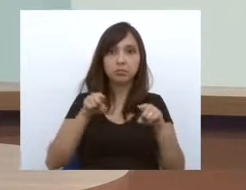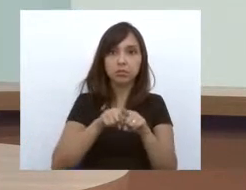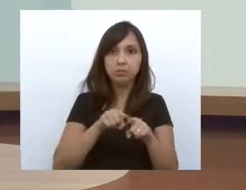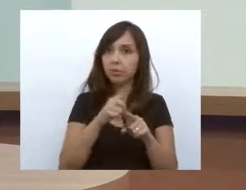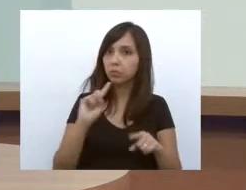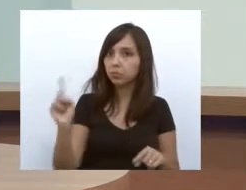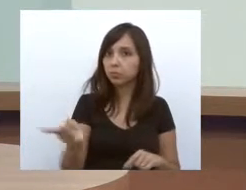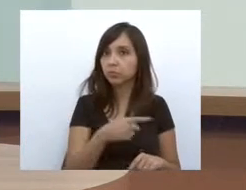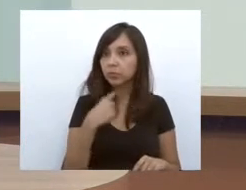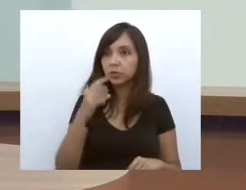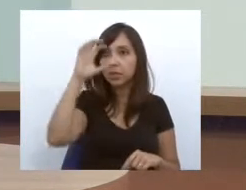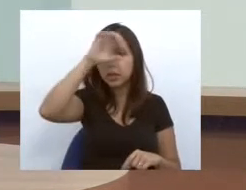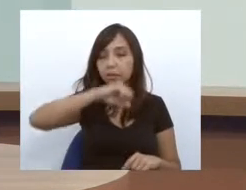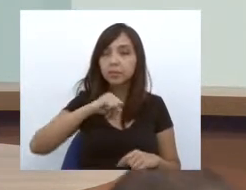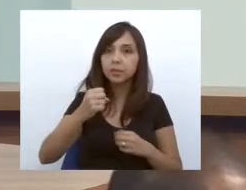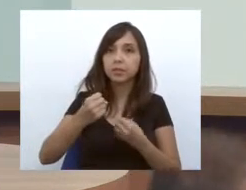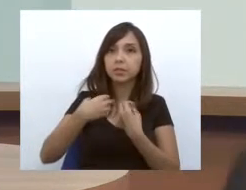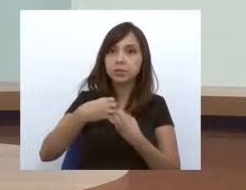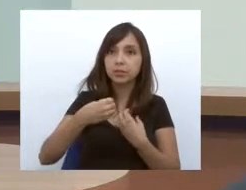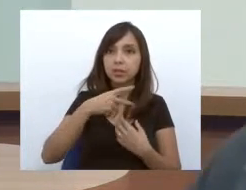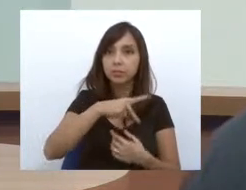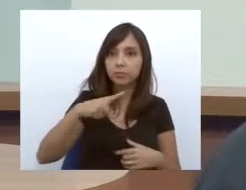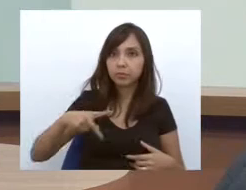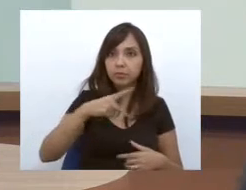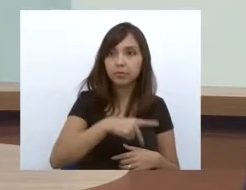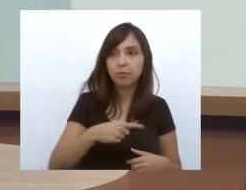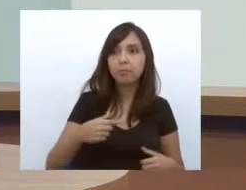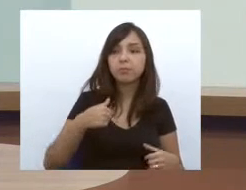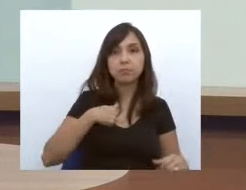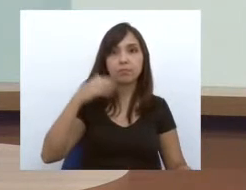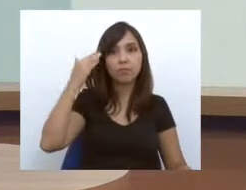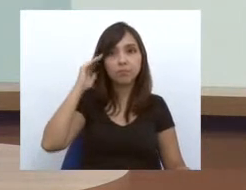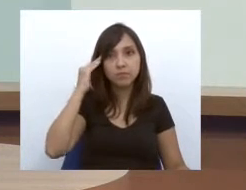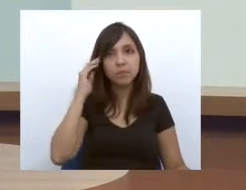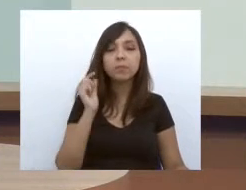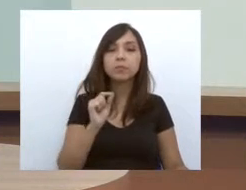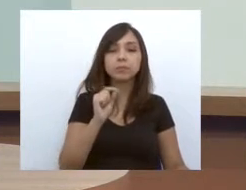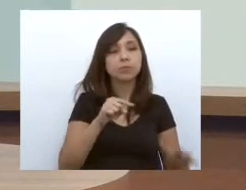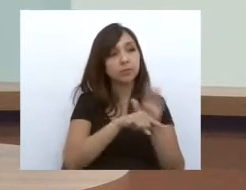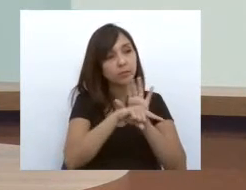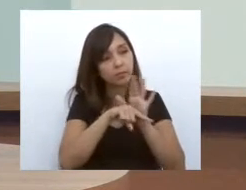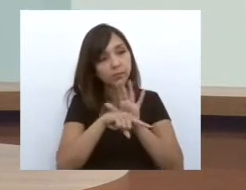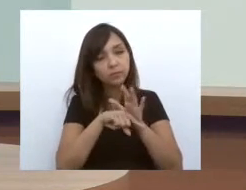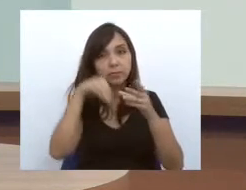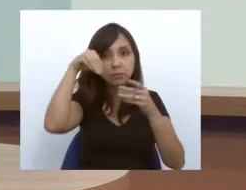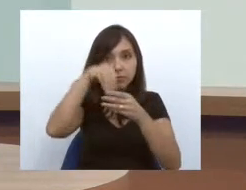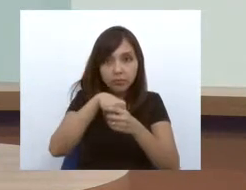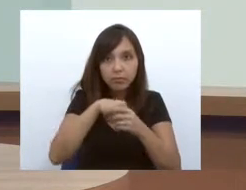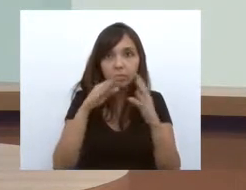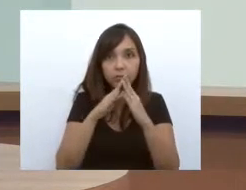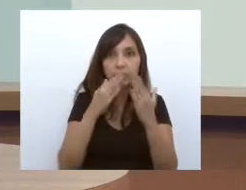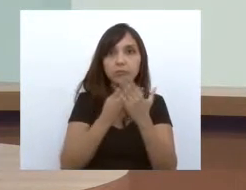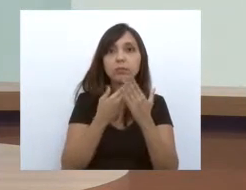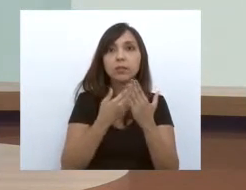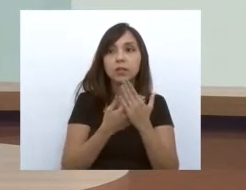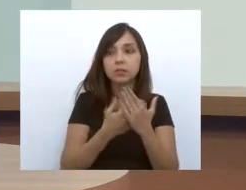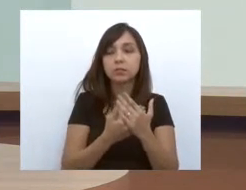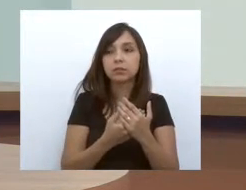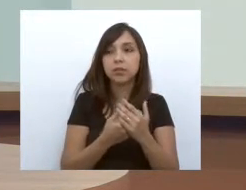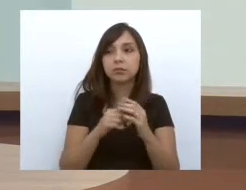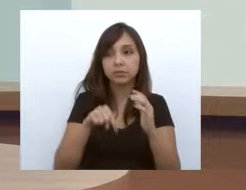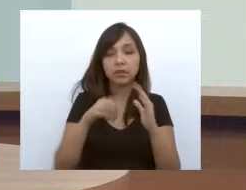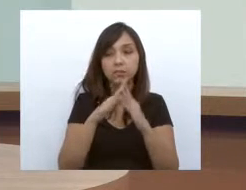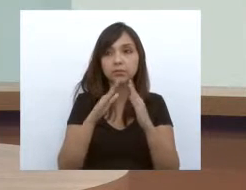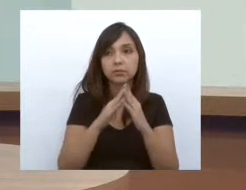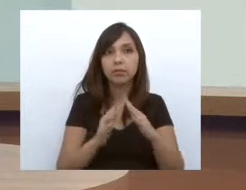é, aprendeu com o professor, Vossa Excelência é professor, e eu entendo que, analisando o regimento interno dessa casa, se professor não é